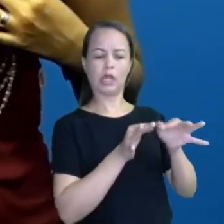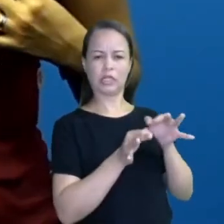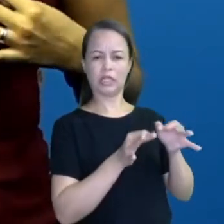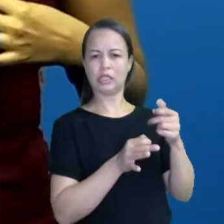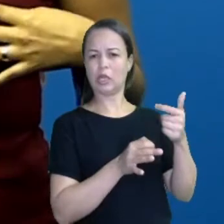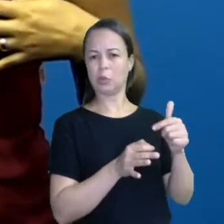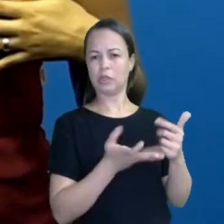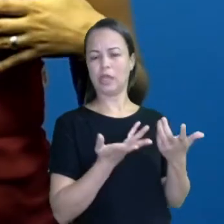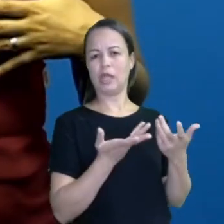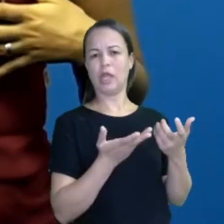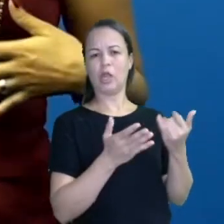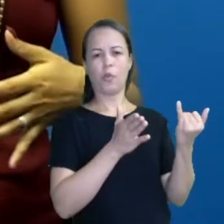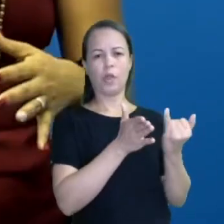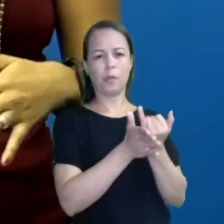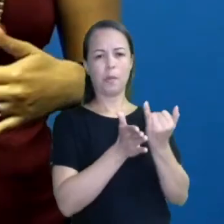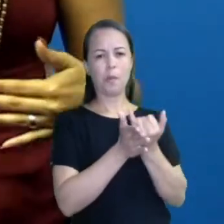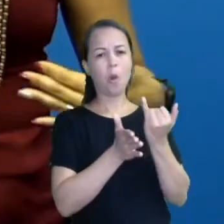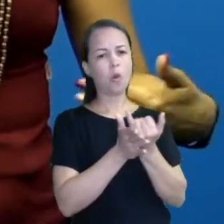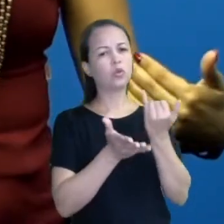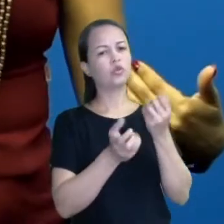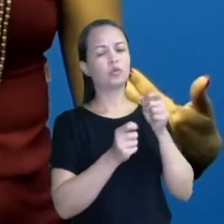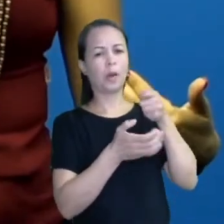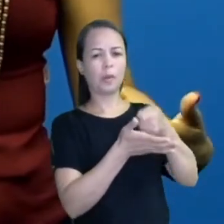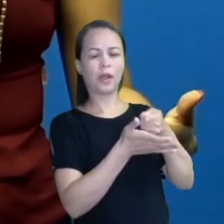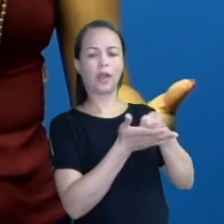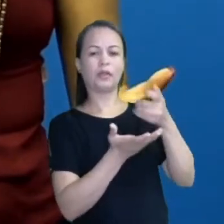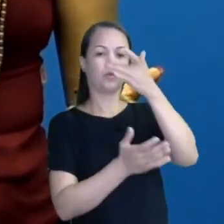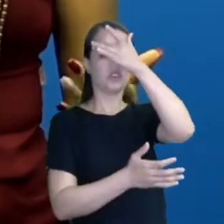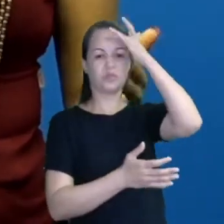locais também, então algumas pessoas começam